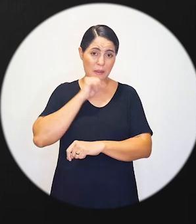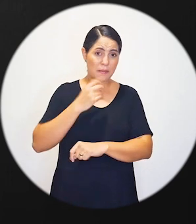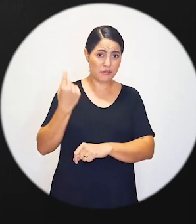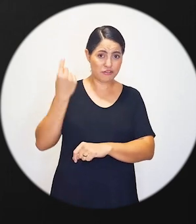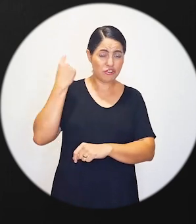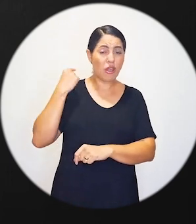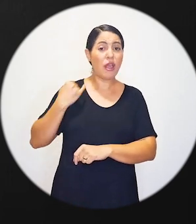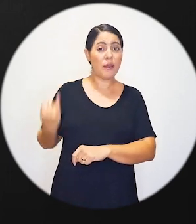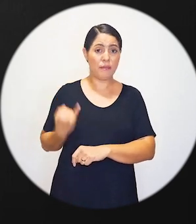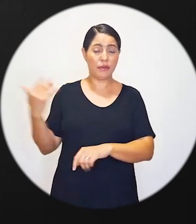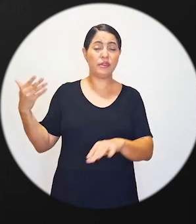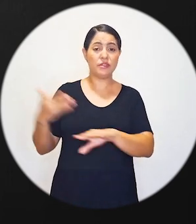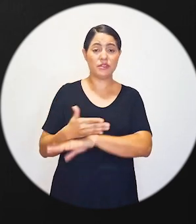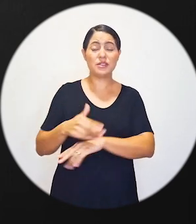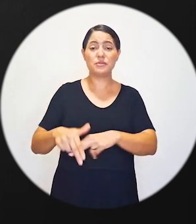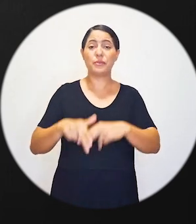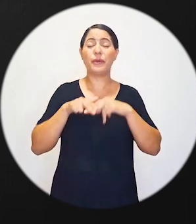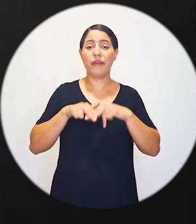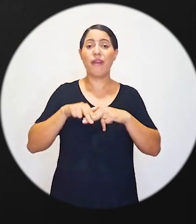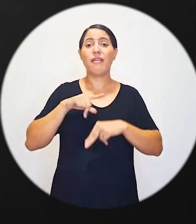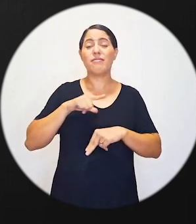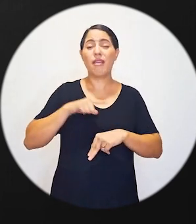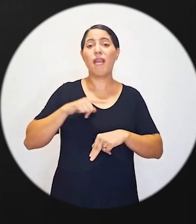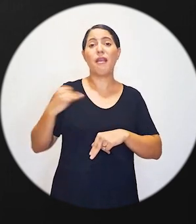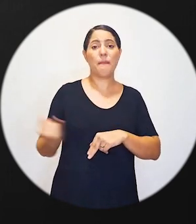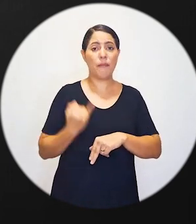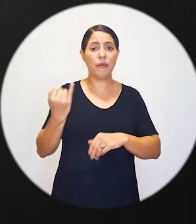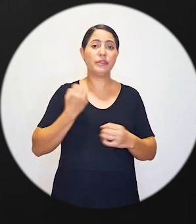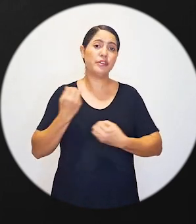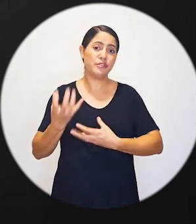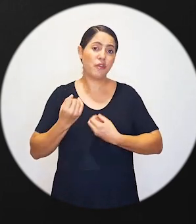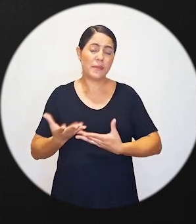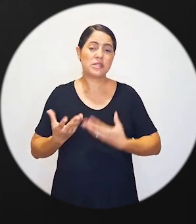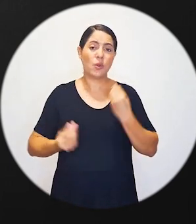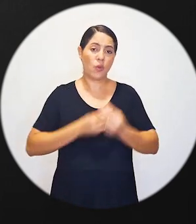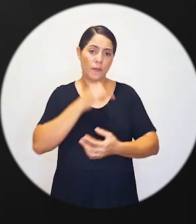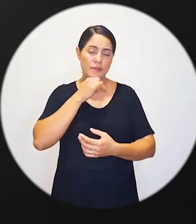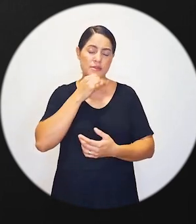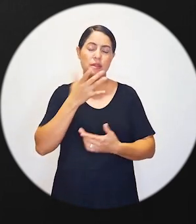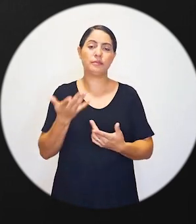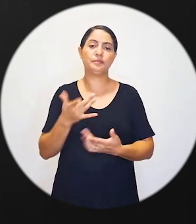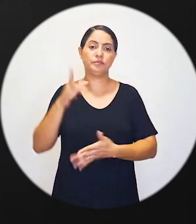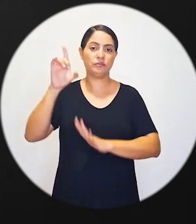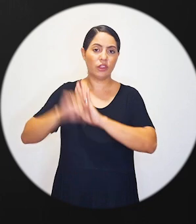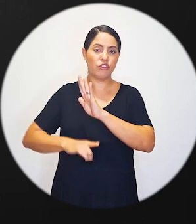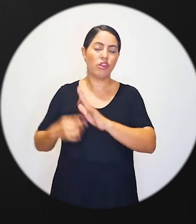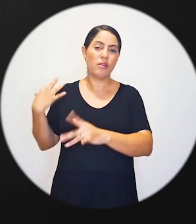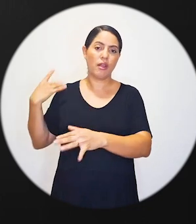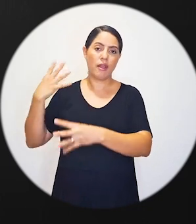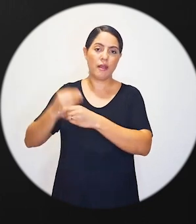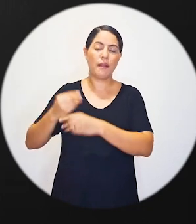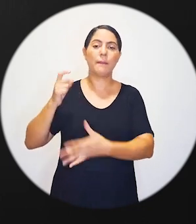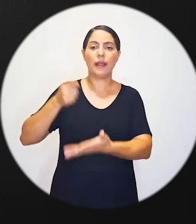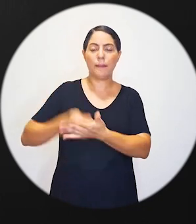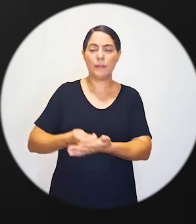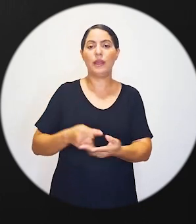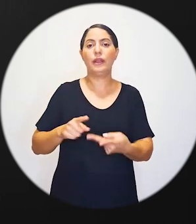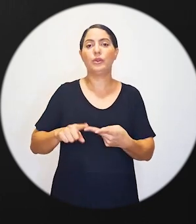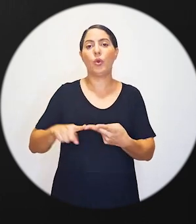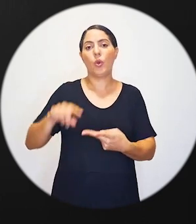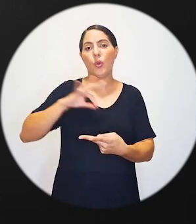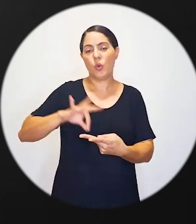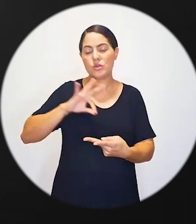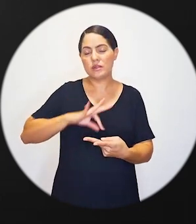informações importantes que são necessárias para avaliação de direito, tanto a revisão, quanto a organização